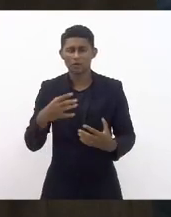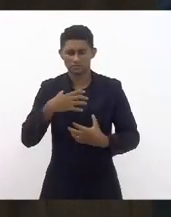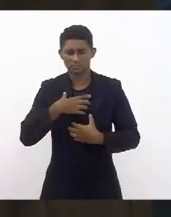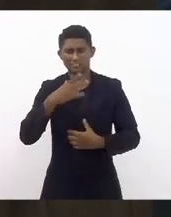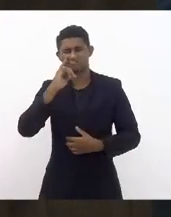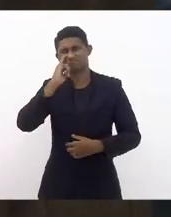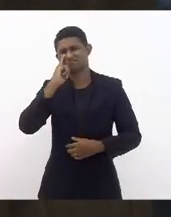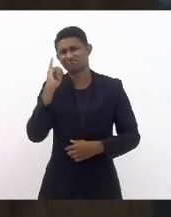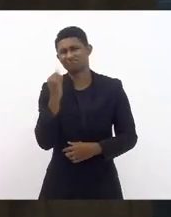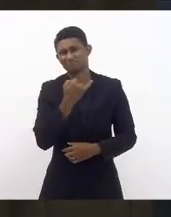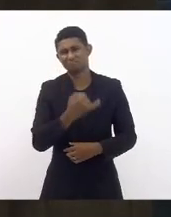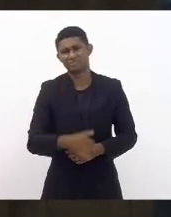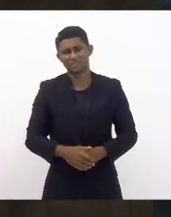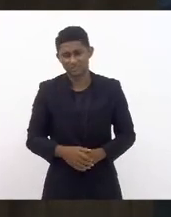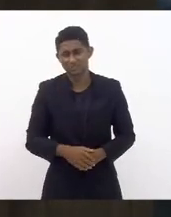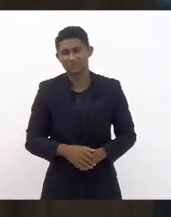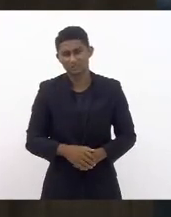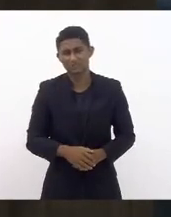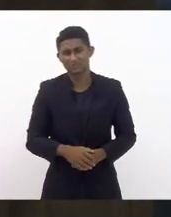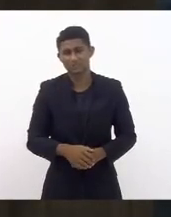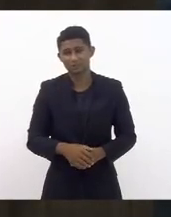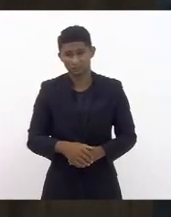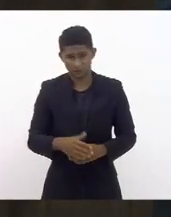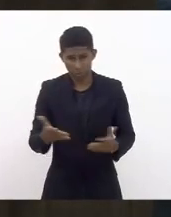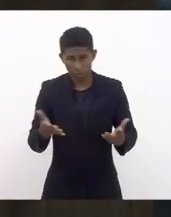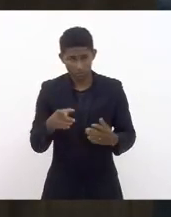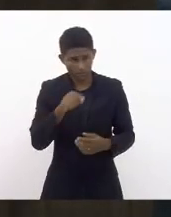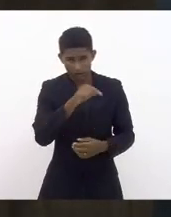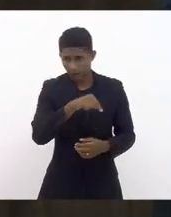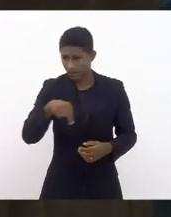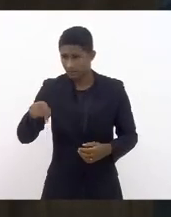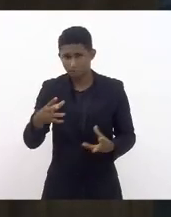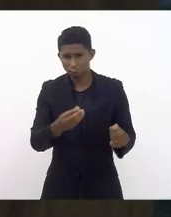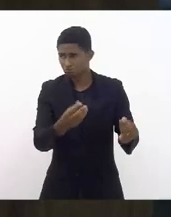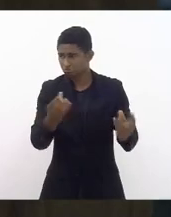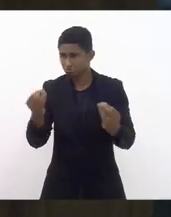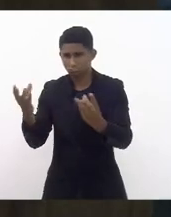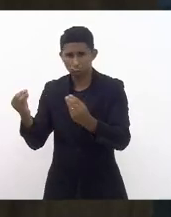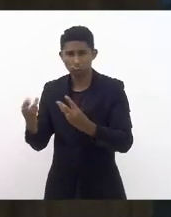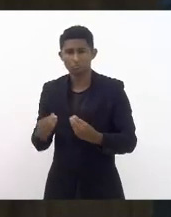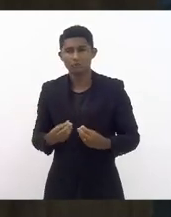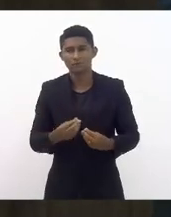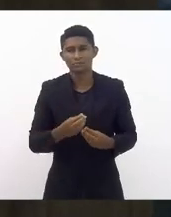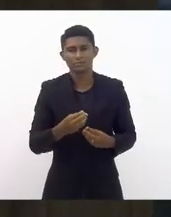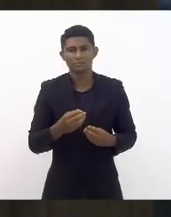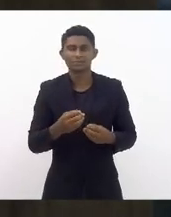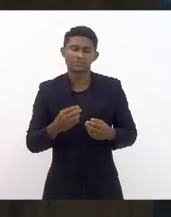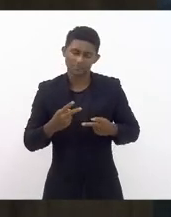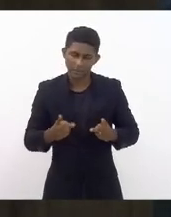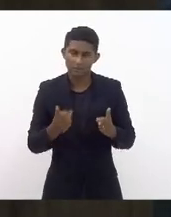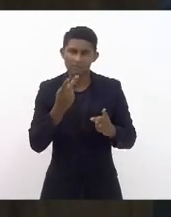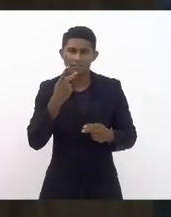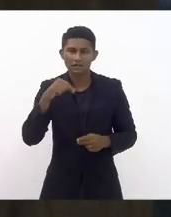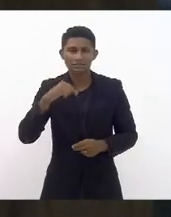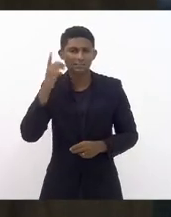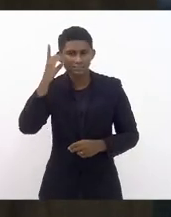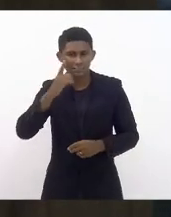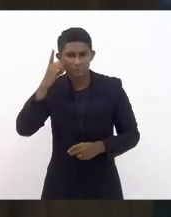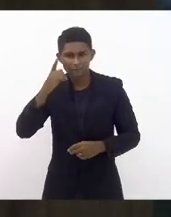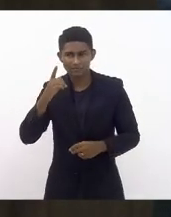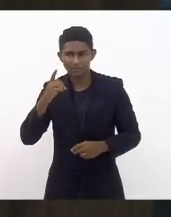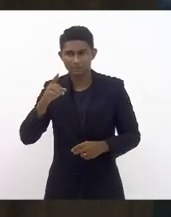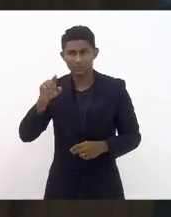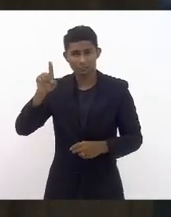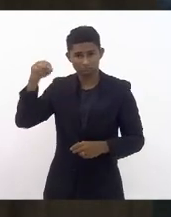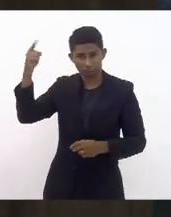tristeza. Muitos que estão aqui hoje, e falo sempre dos parlamentares, jamais falo